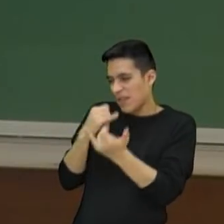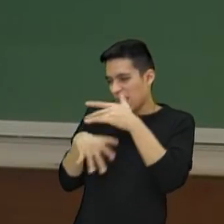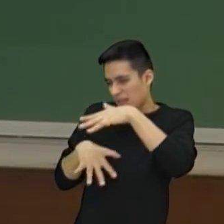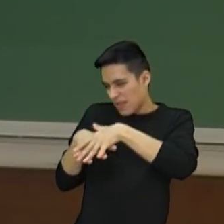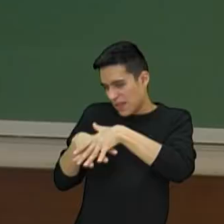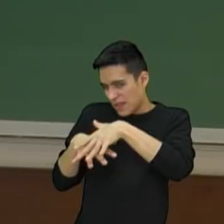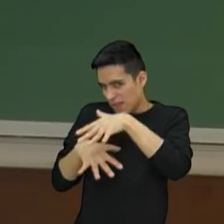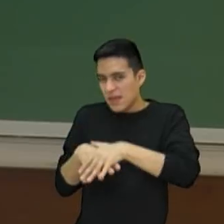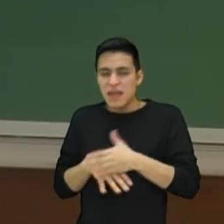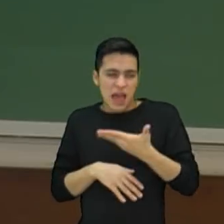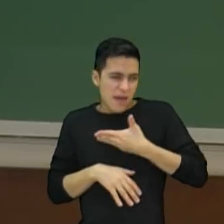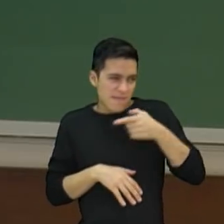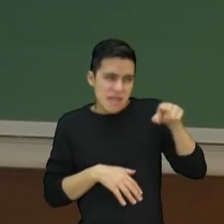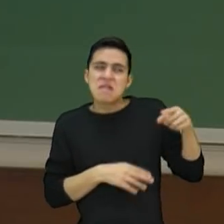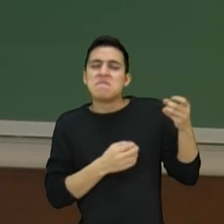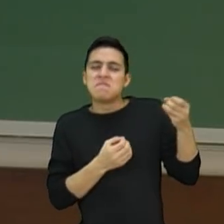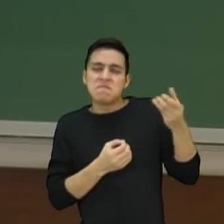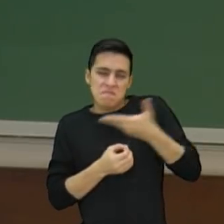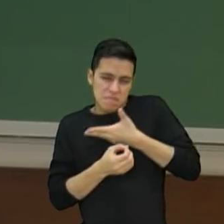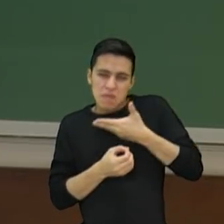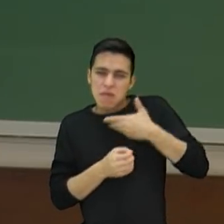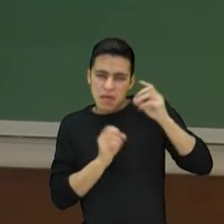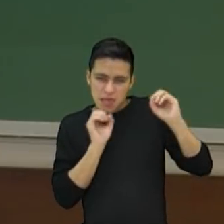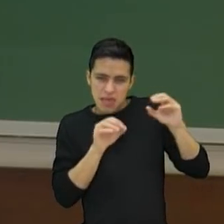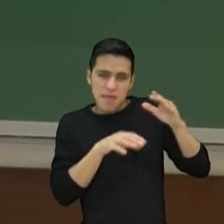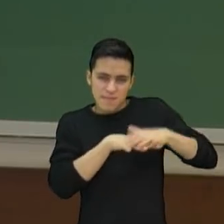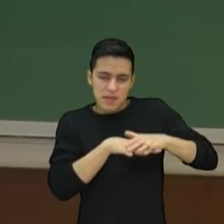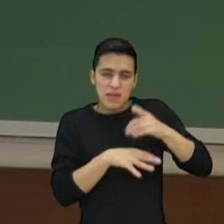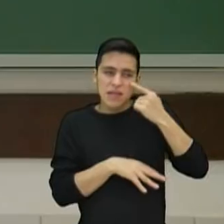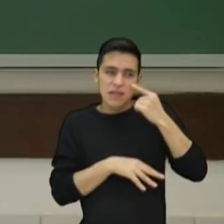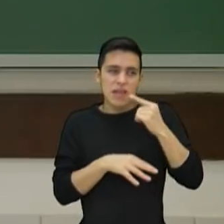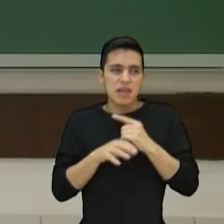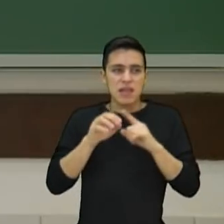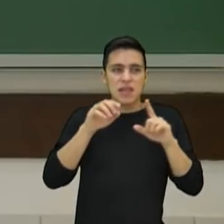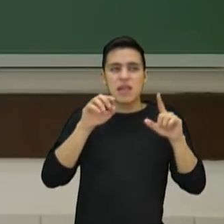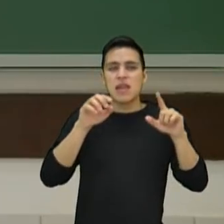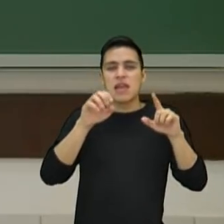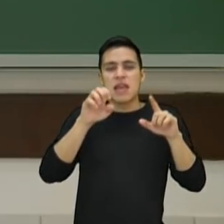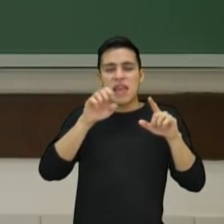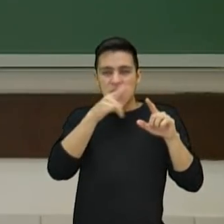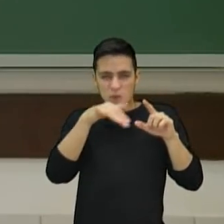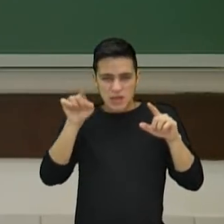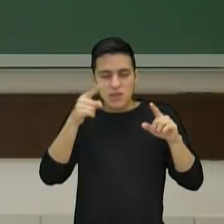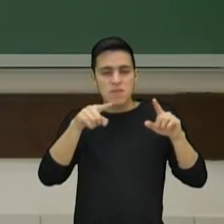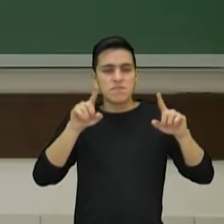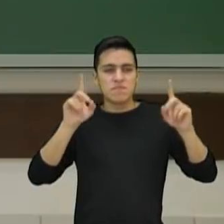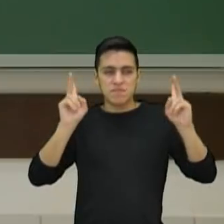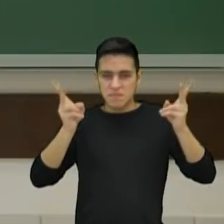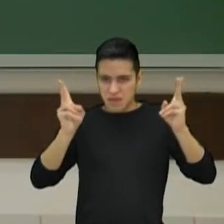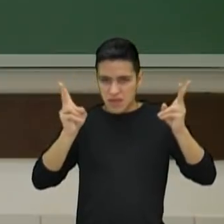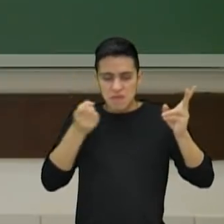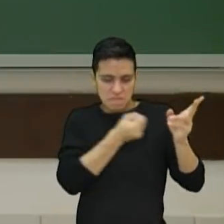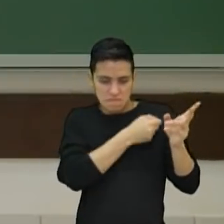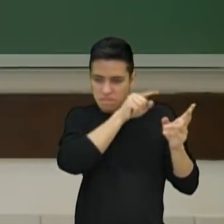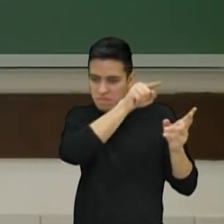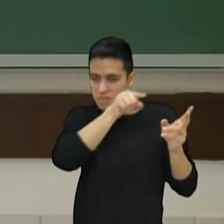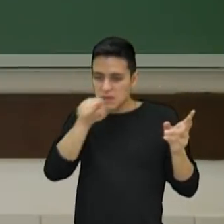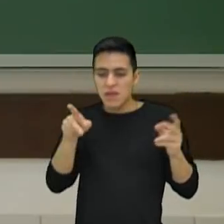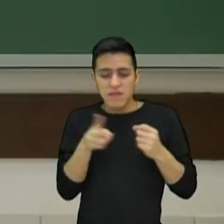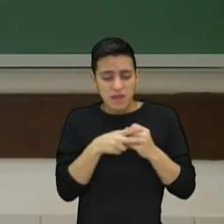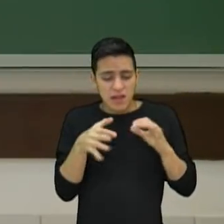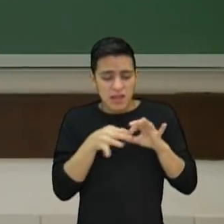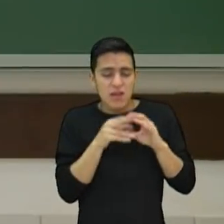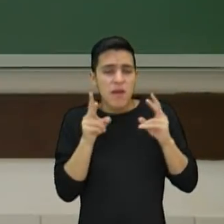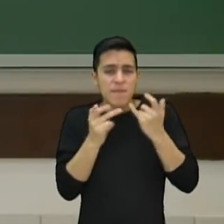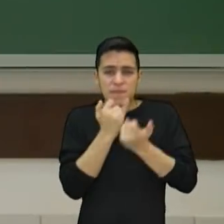da aula, um amigo meu. Na matemática existe a equação. A equação, um lado tem que ser igual ao outro, certo? O verbo de ligação é muito parecido com isso, pessoal. Por